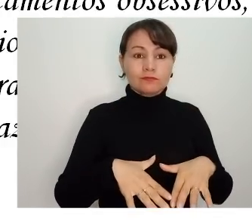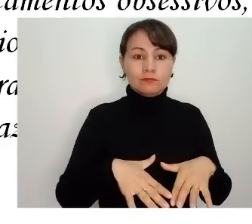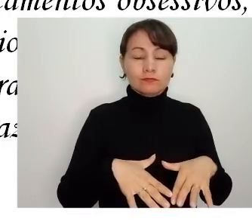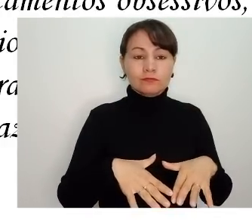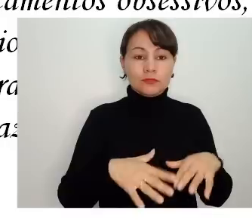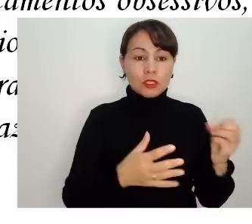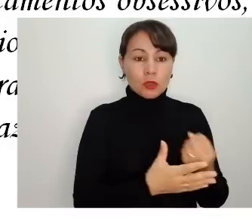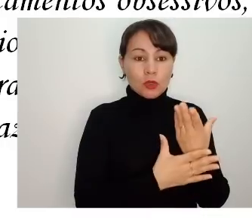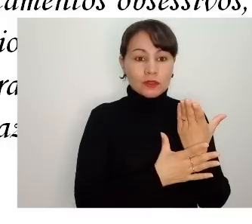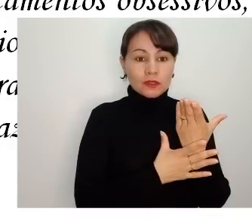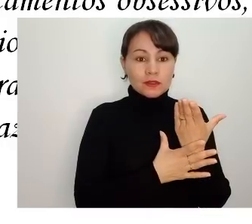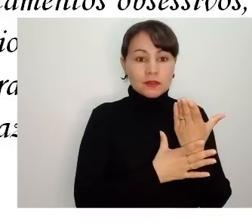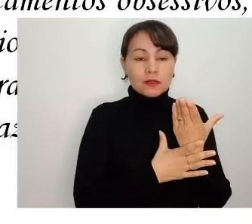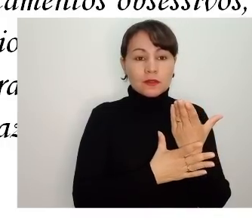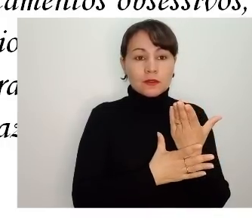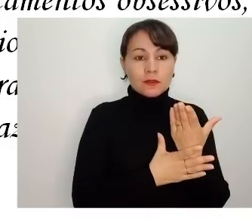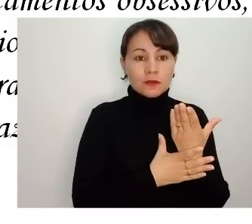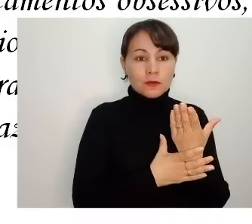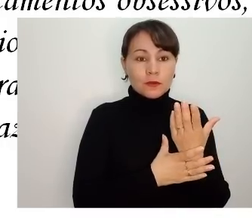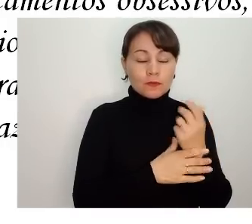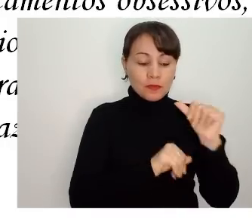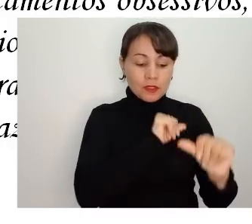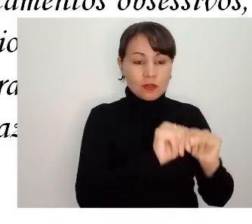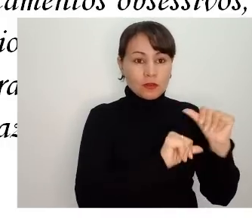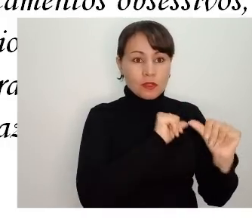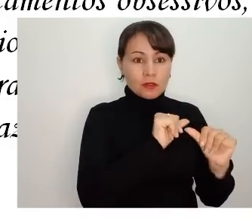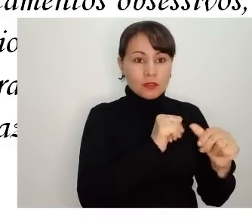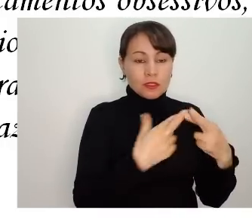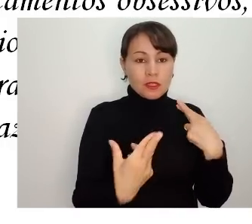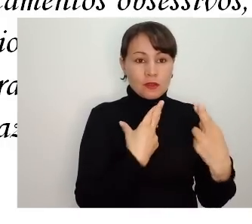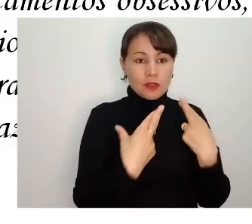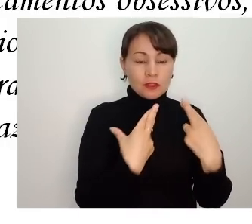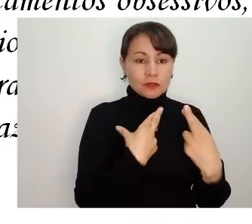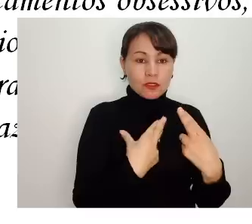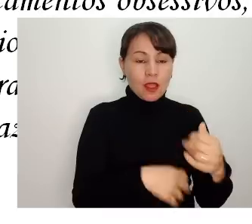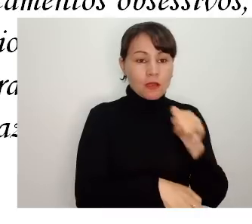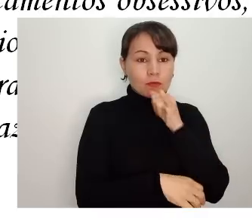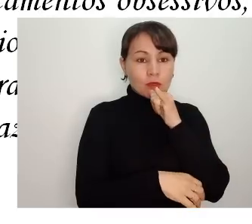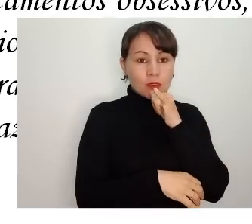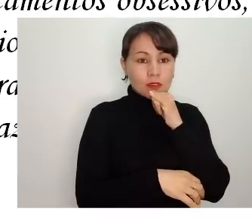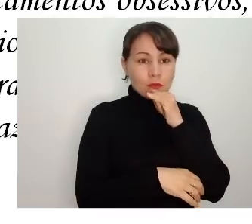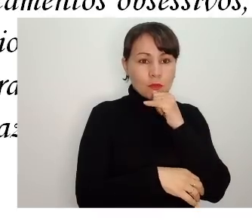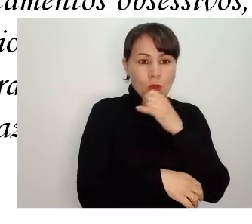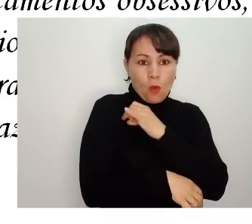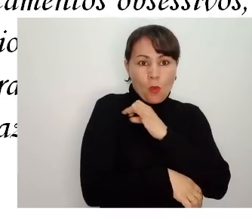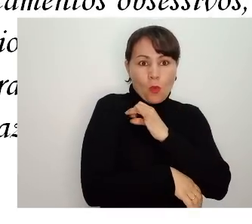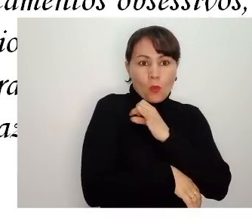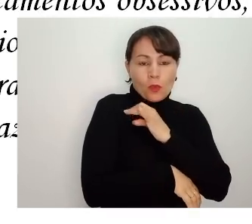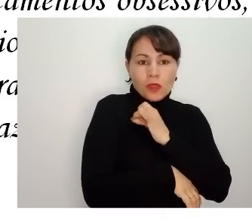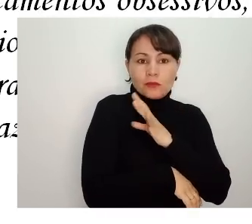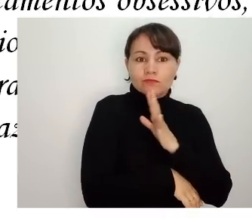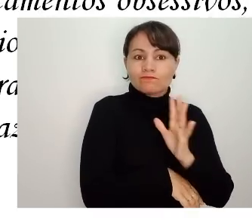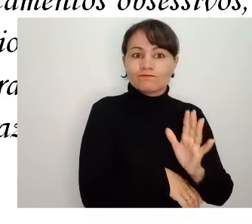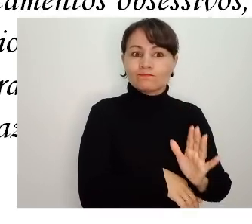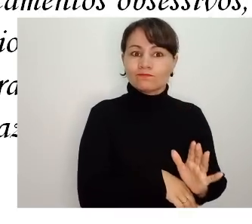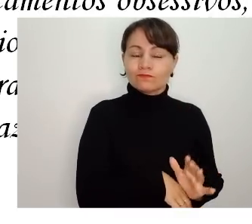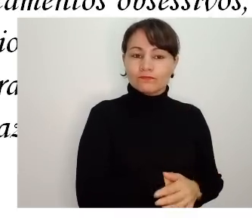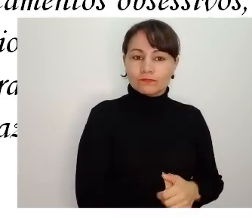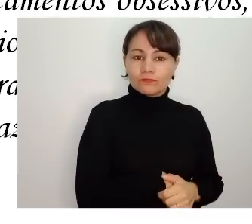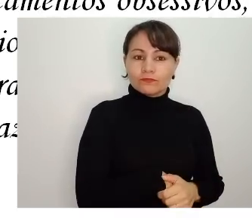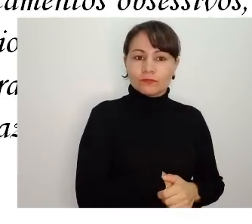alterações epigenéticas que aconteceram. E essas alterações estão relacionadas, como, por exemplo, ao pânico